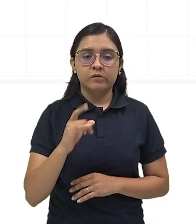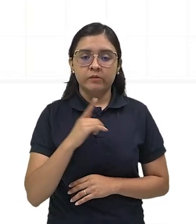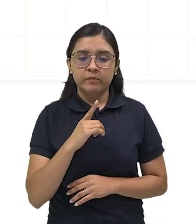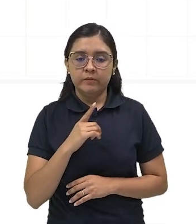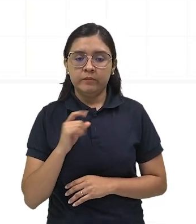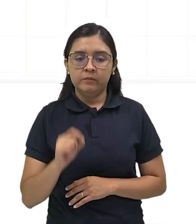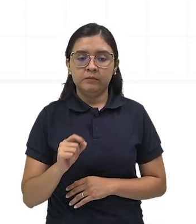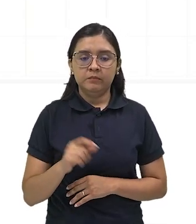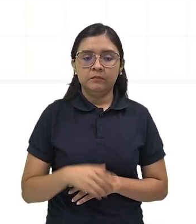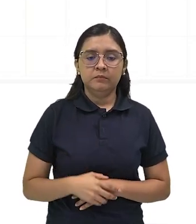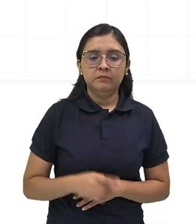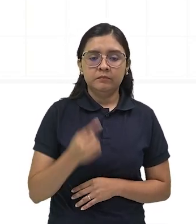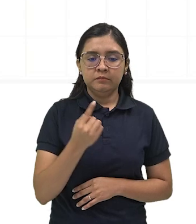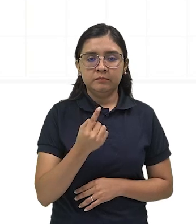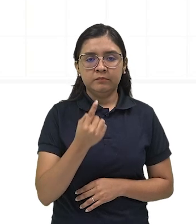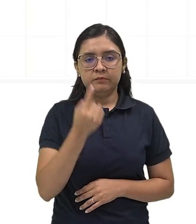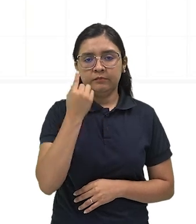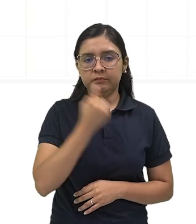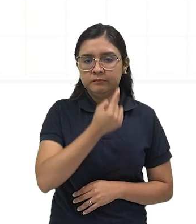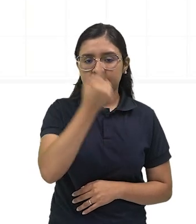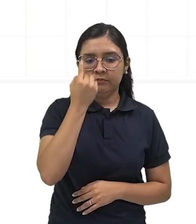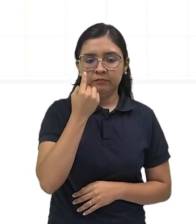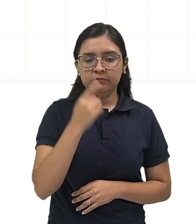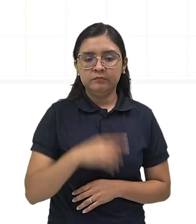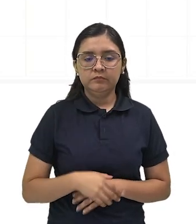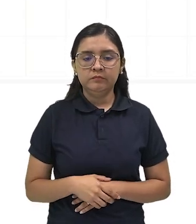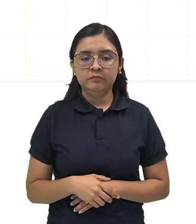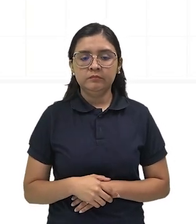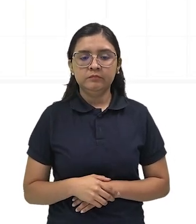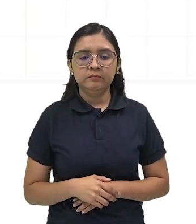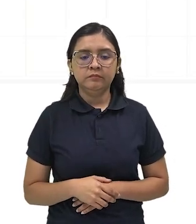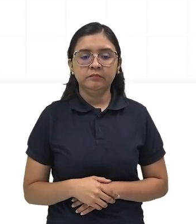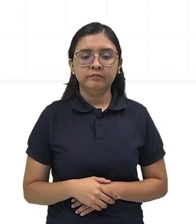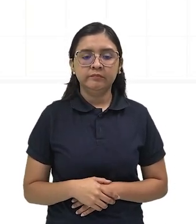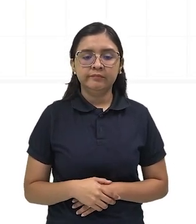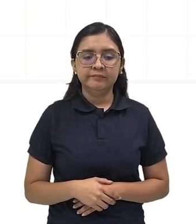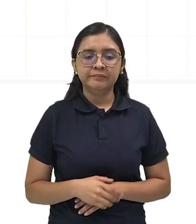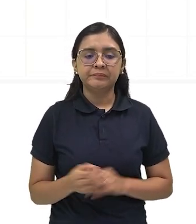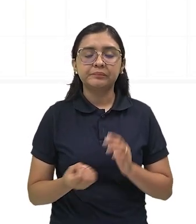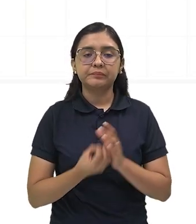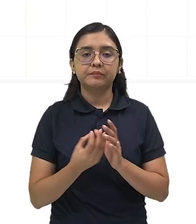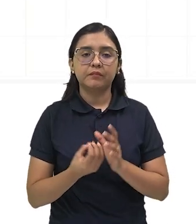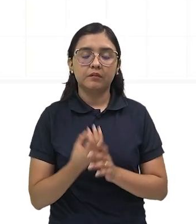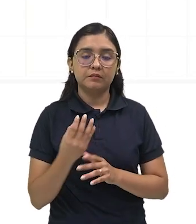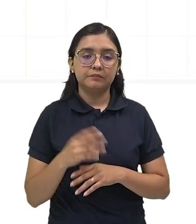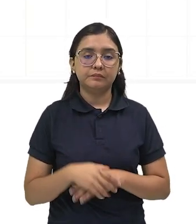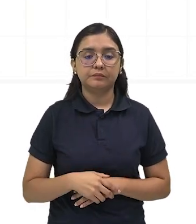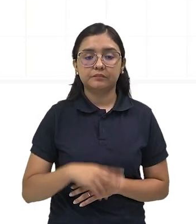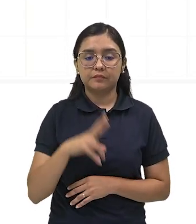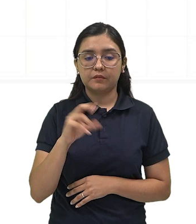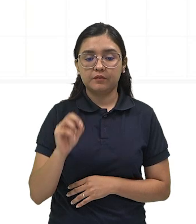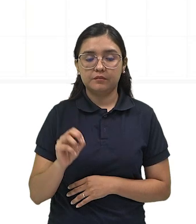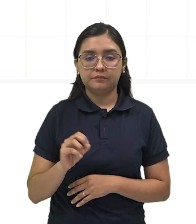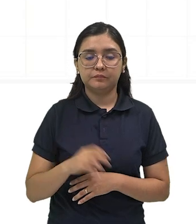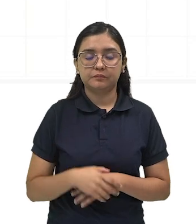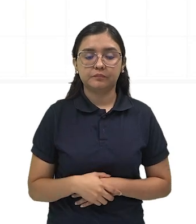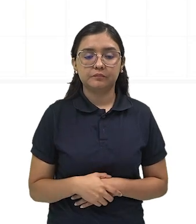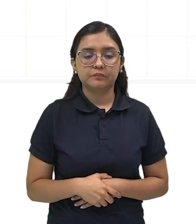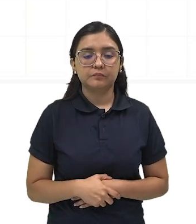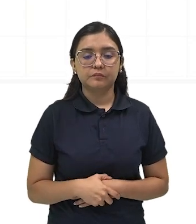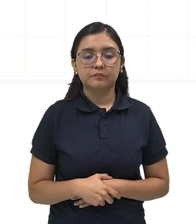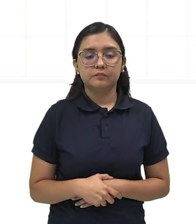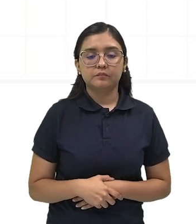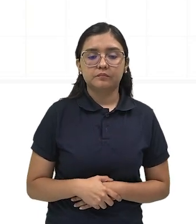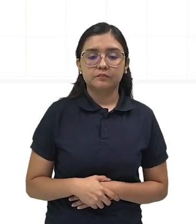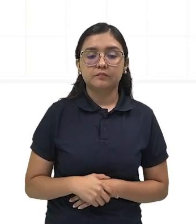T igual a 1, a produção será 50. Se nós